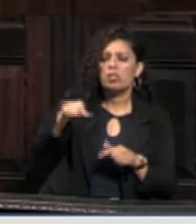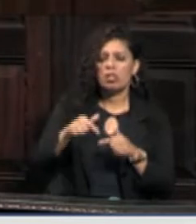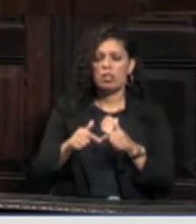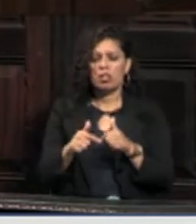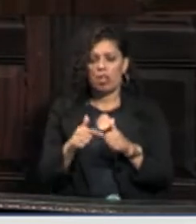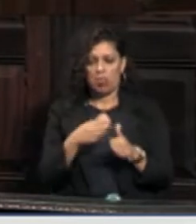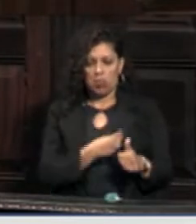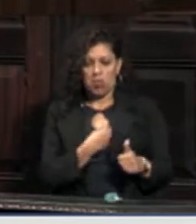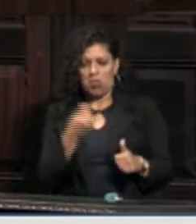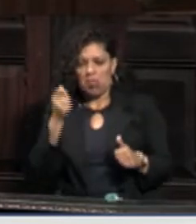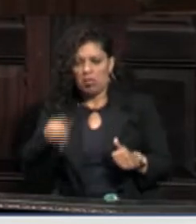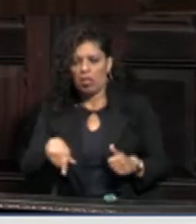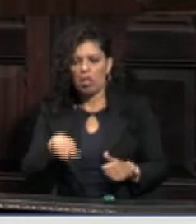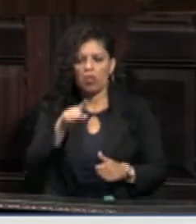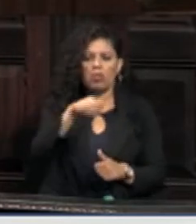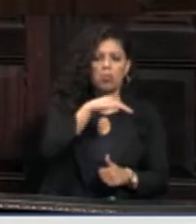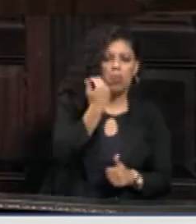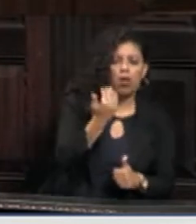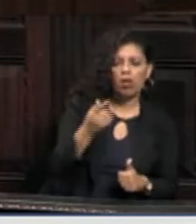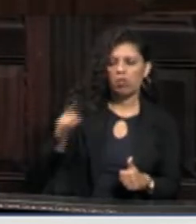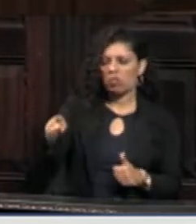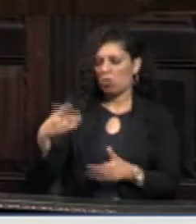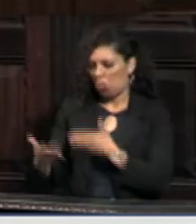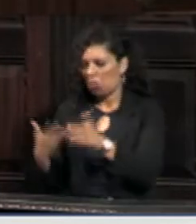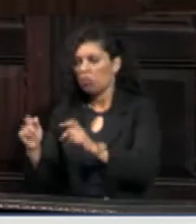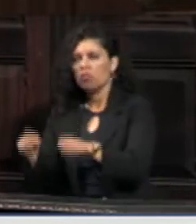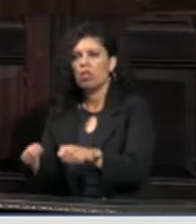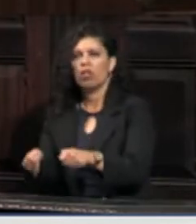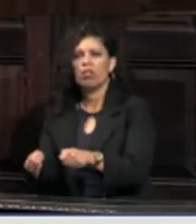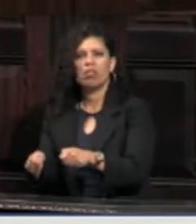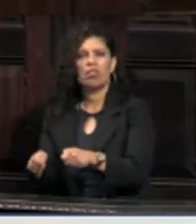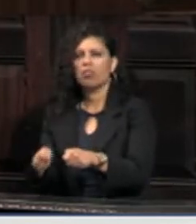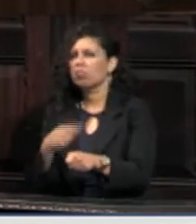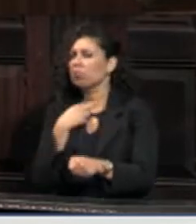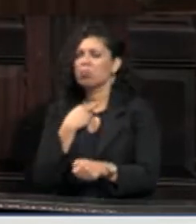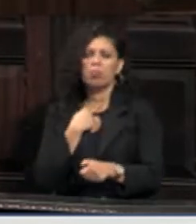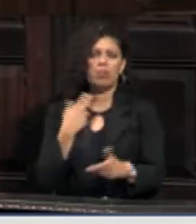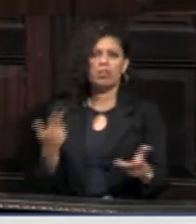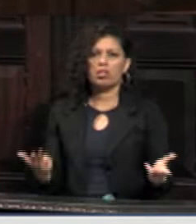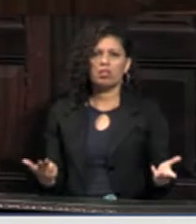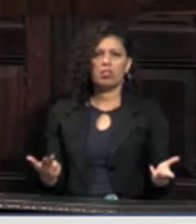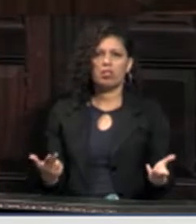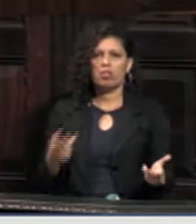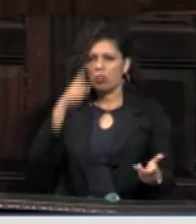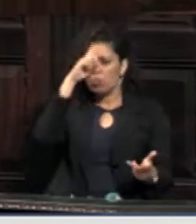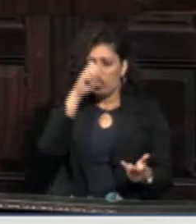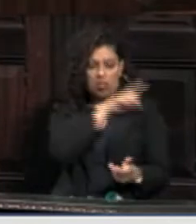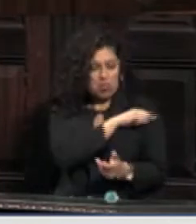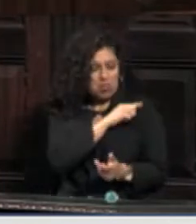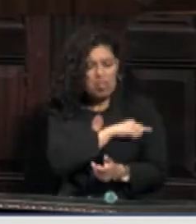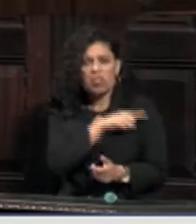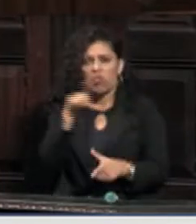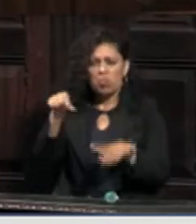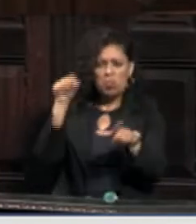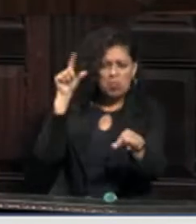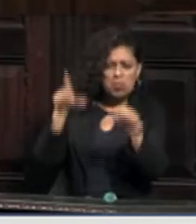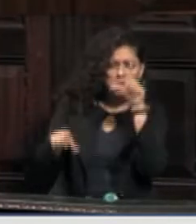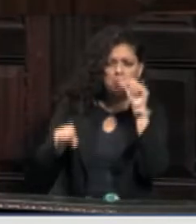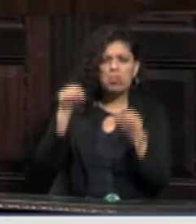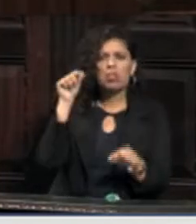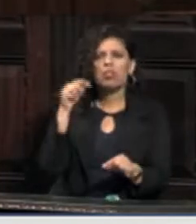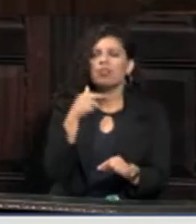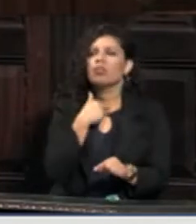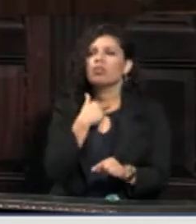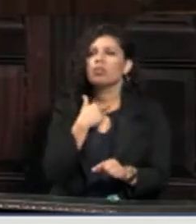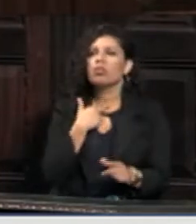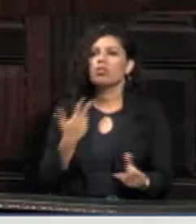vai ficar deitado no leito hospitalar. Não deve ser assim. O sistema precisa funcionar porque é um